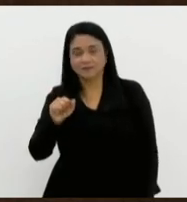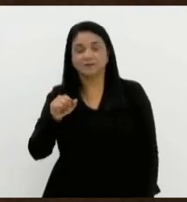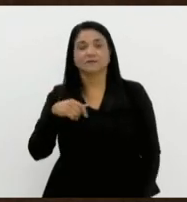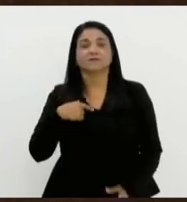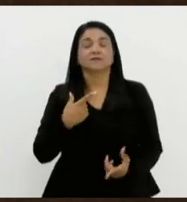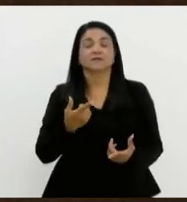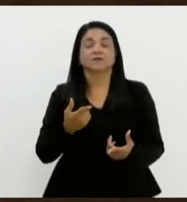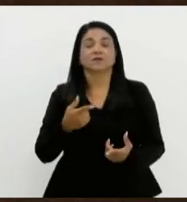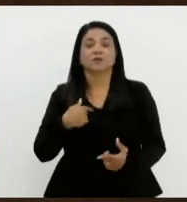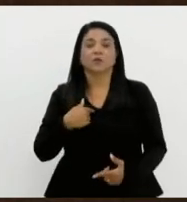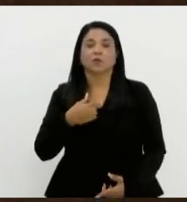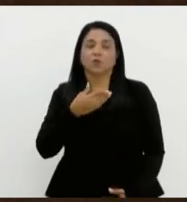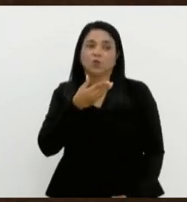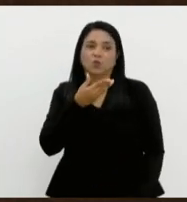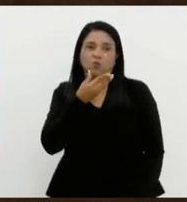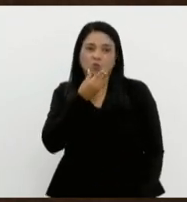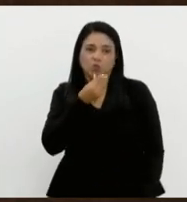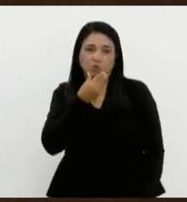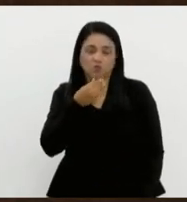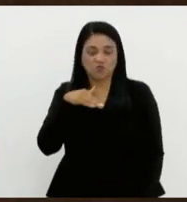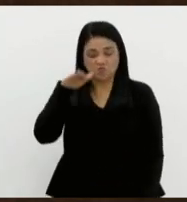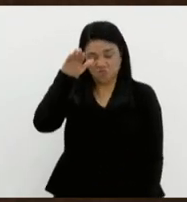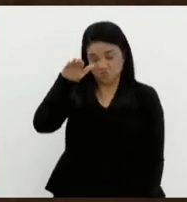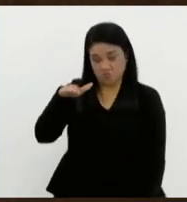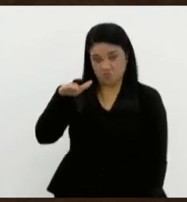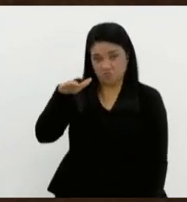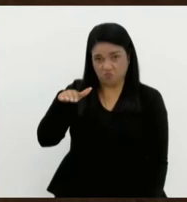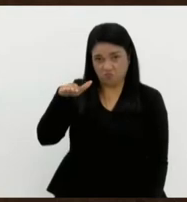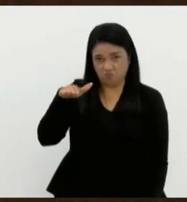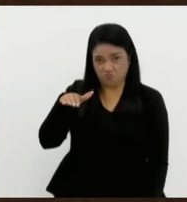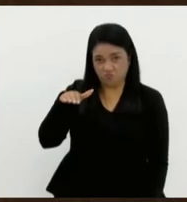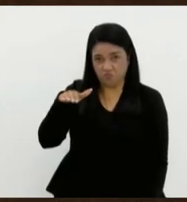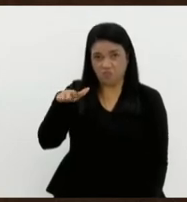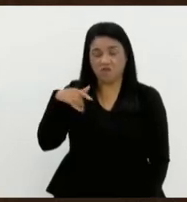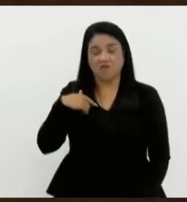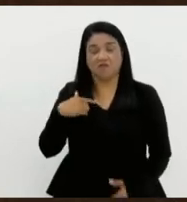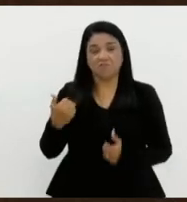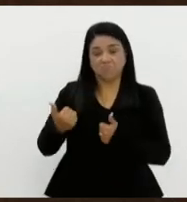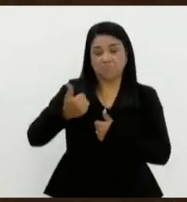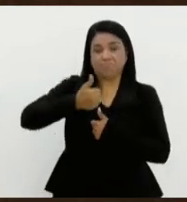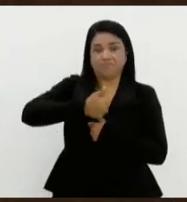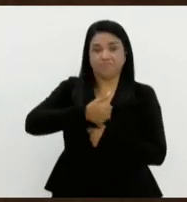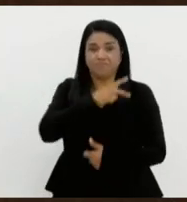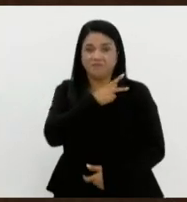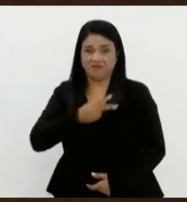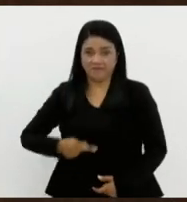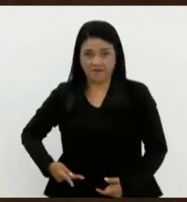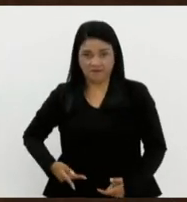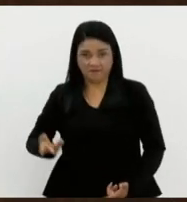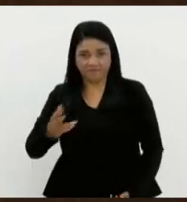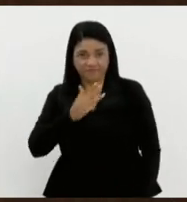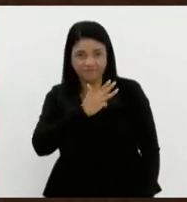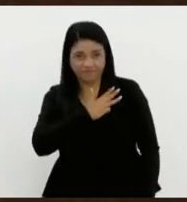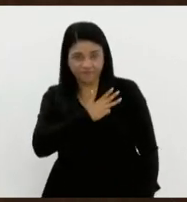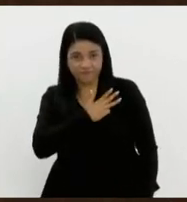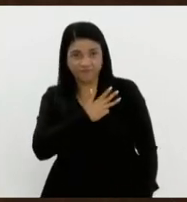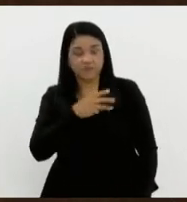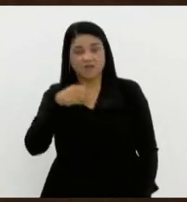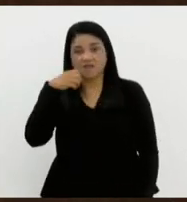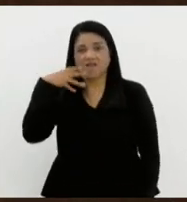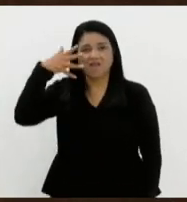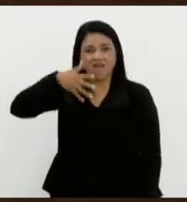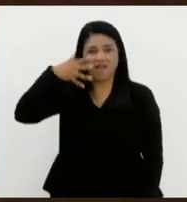O Nanico que ocupa, infelizmente, a presidência do Brasil, pela fala absurda